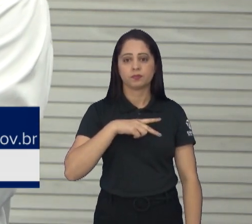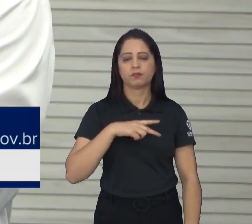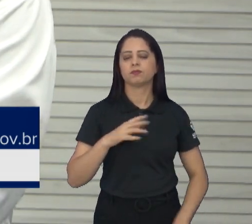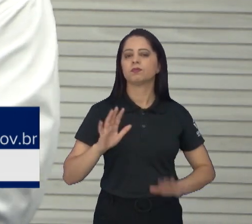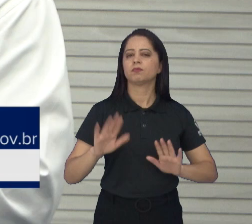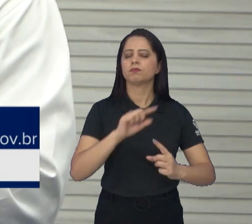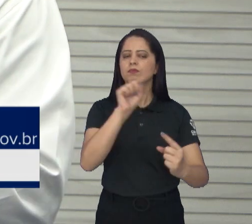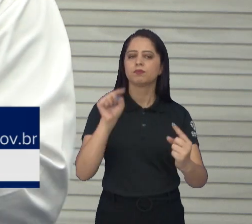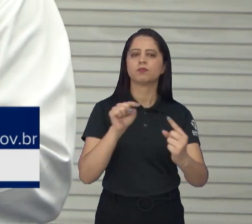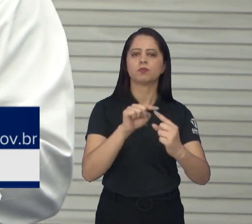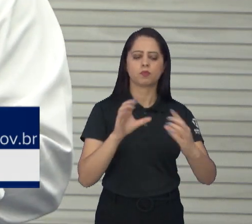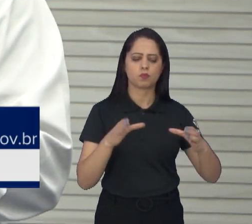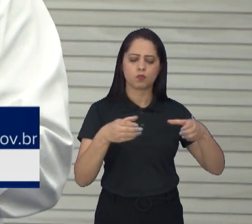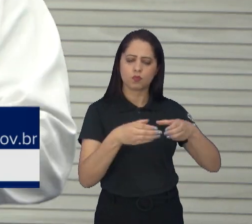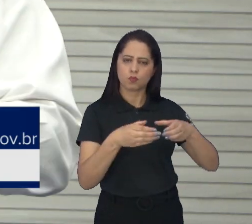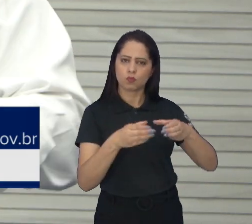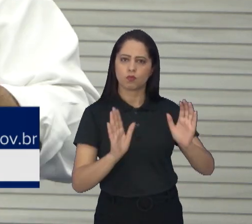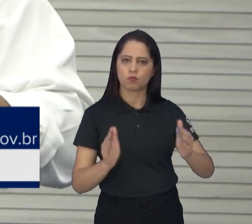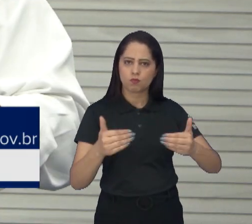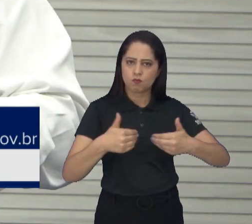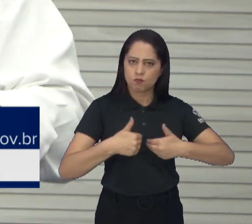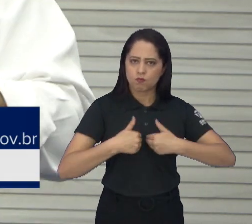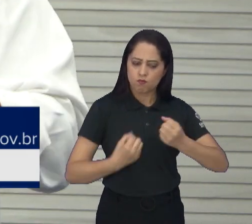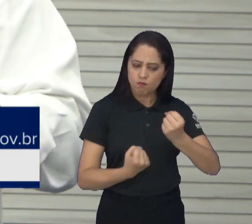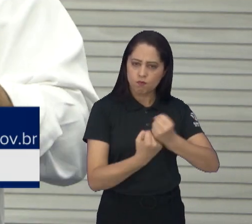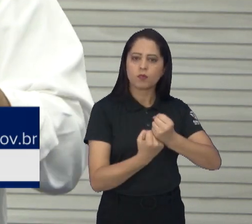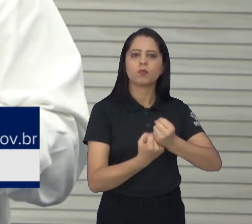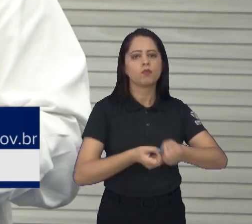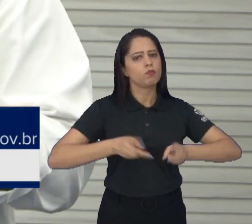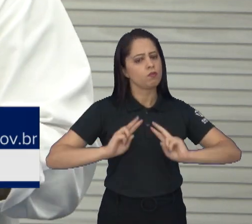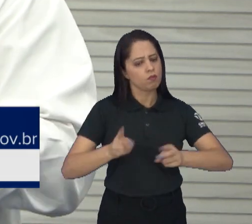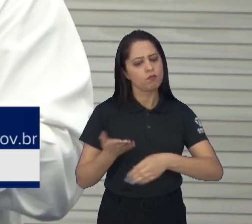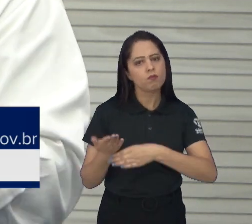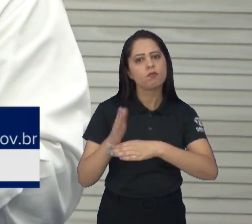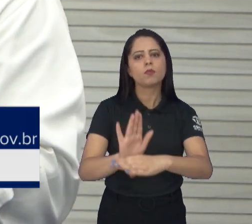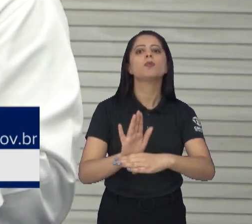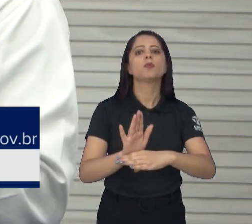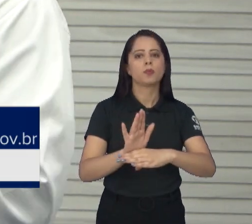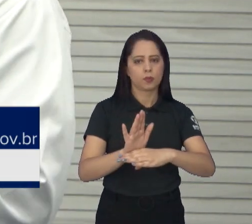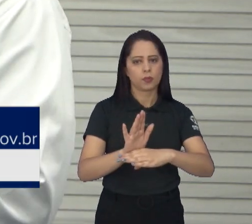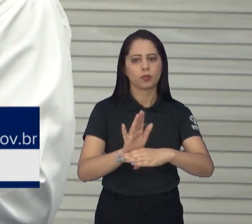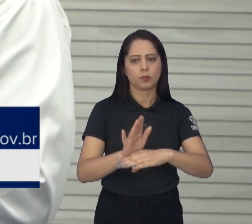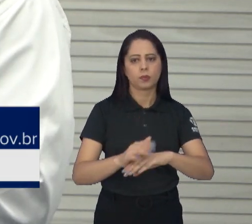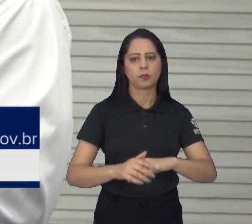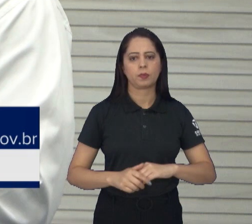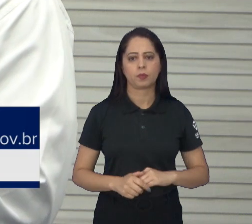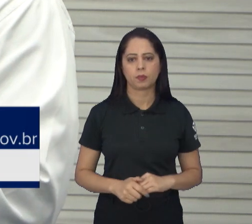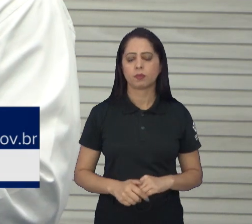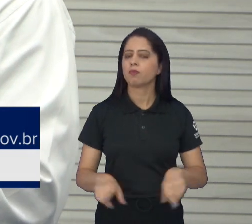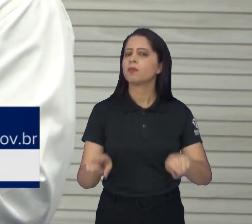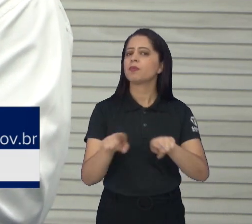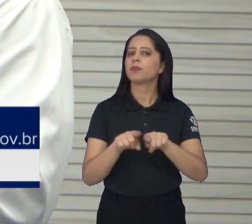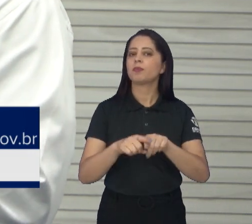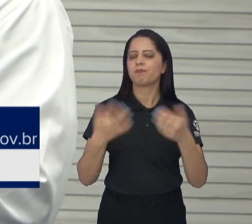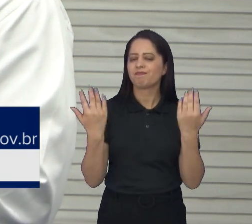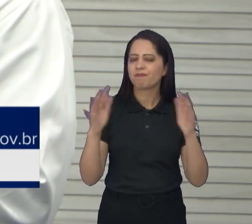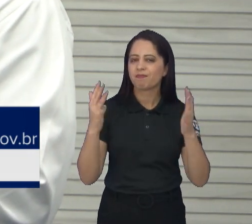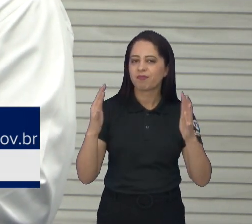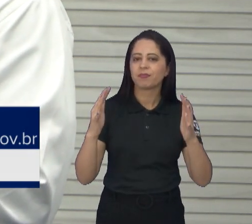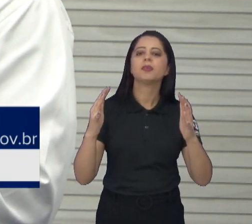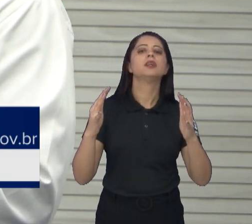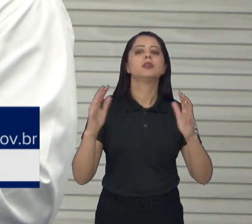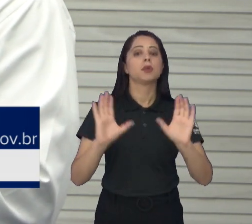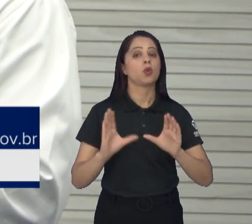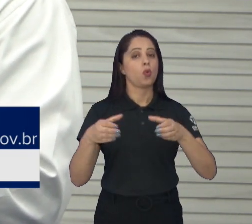dessa frente parlamentar que vem, que sempre pôde ajudar e contribuir dentro da competência dela. Também parabenizar aqui a